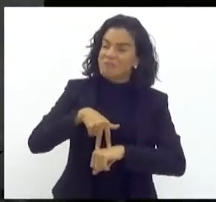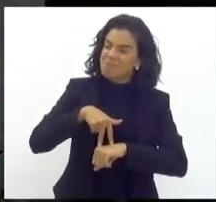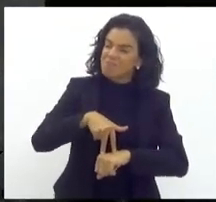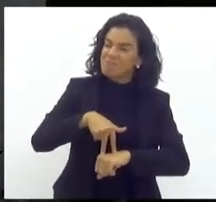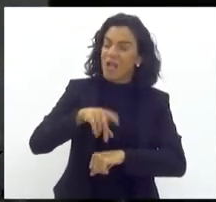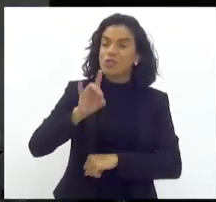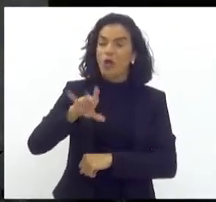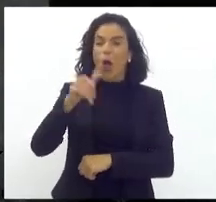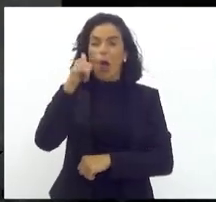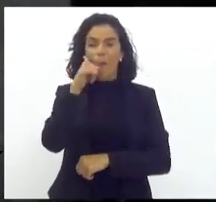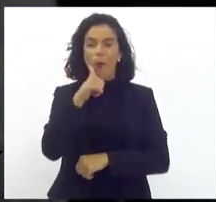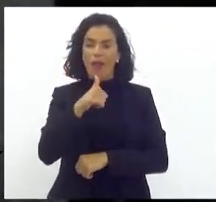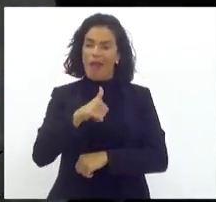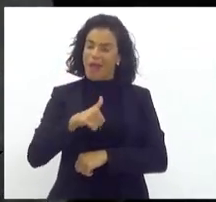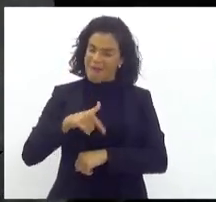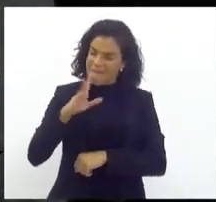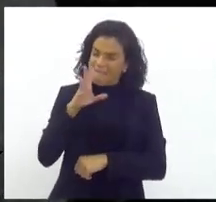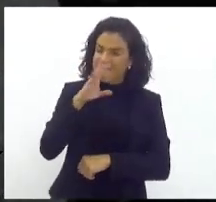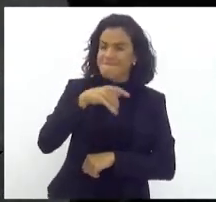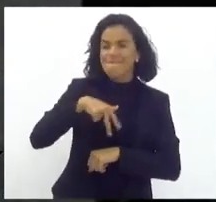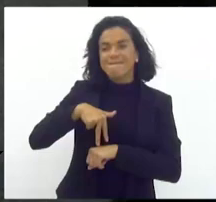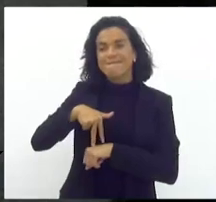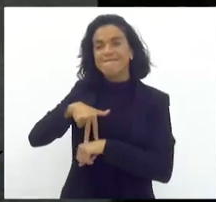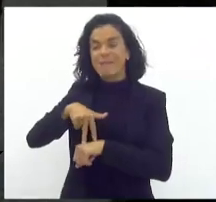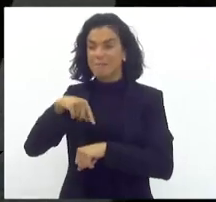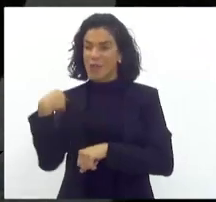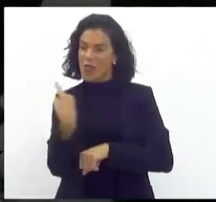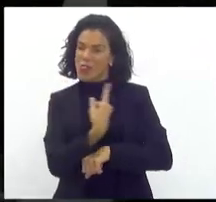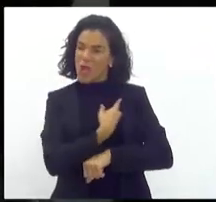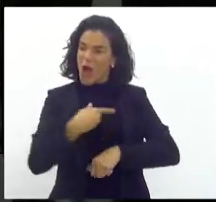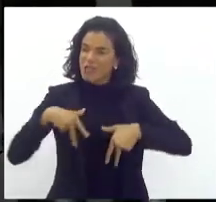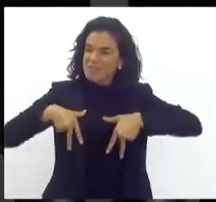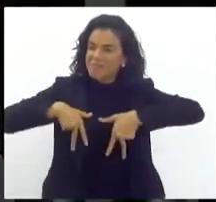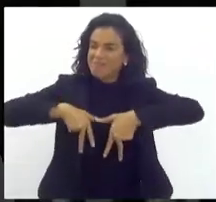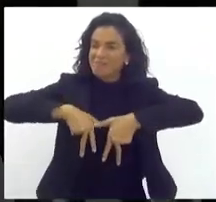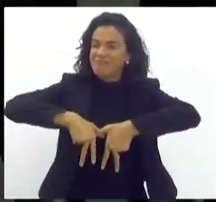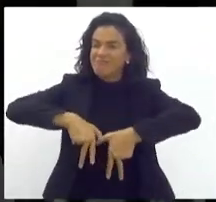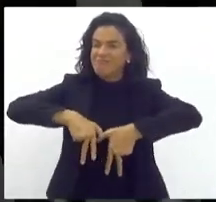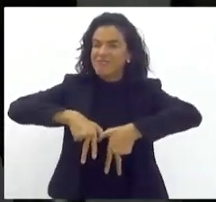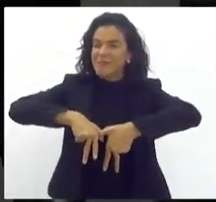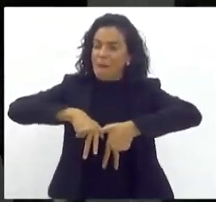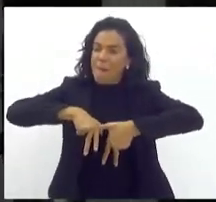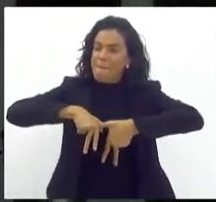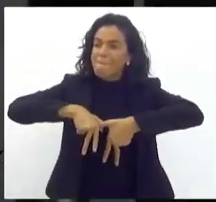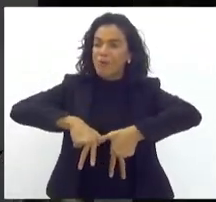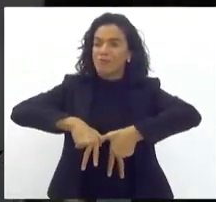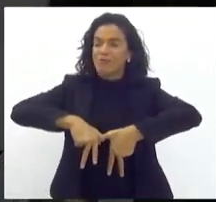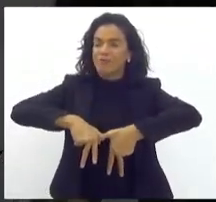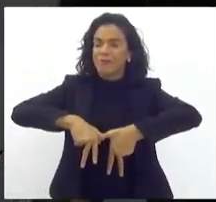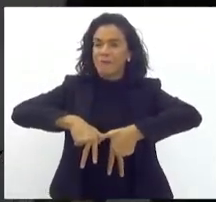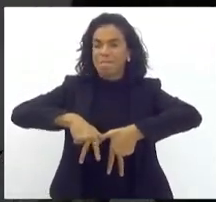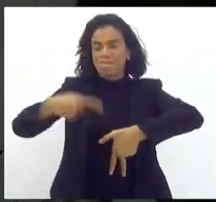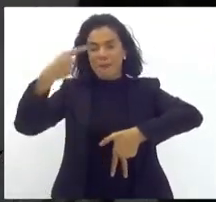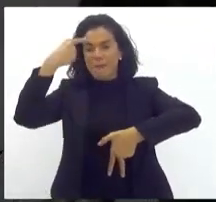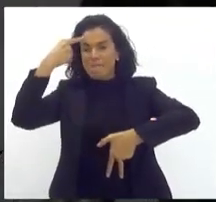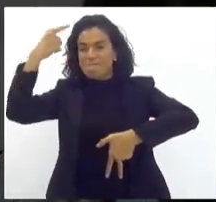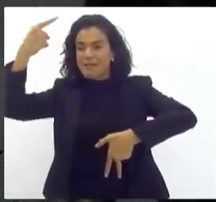você tá aí na resistência e nós estamos do lado de cá né pensando